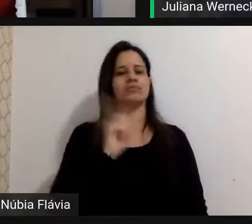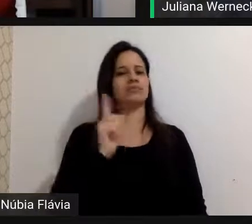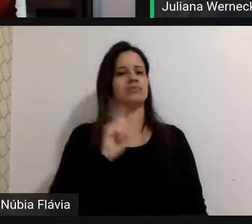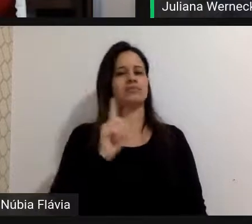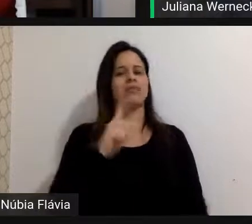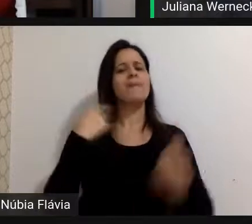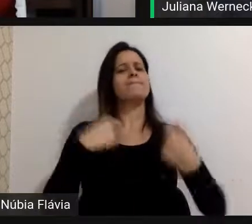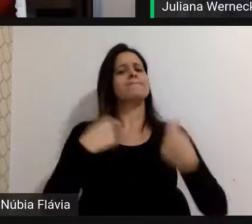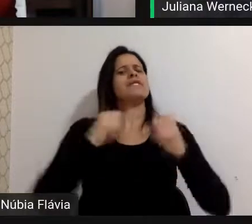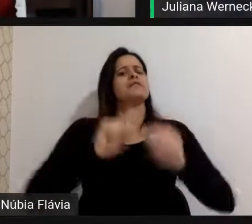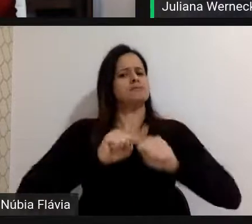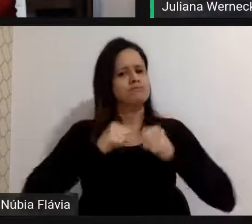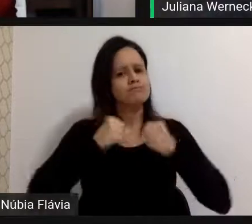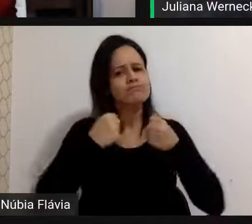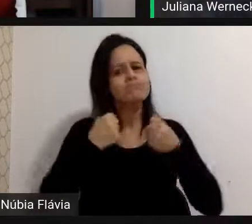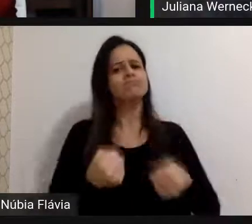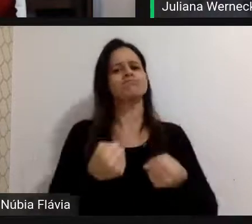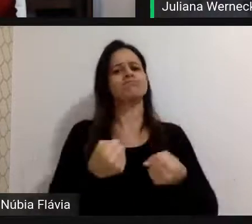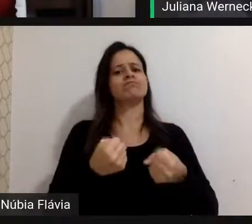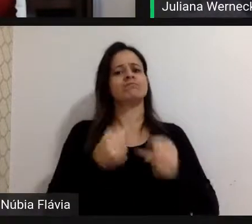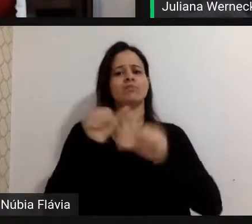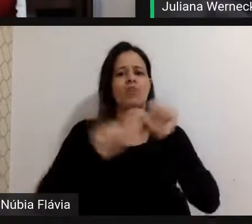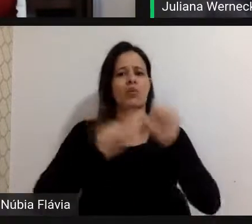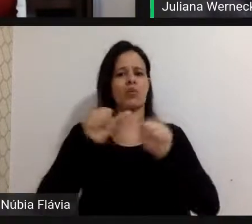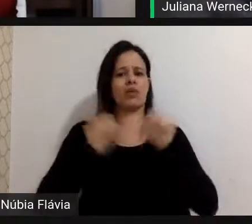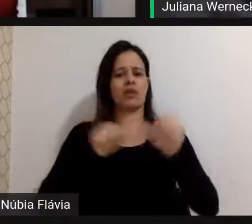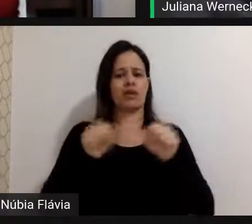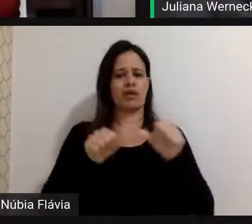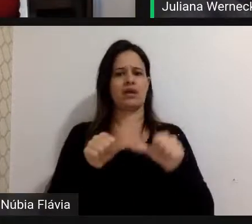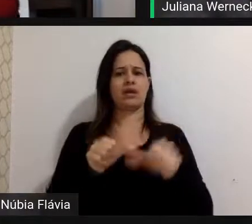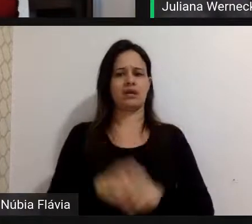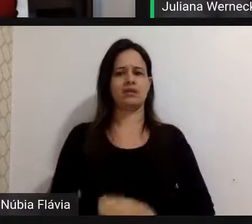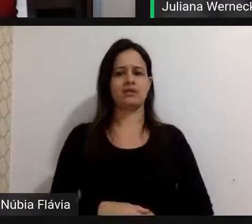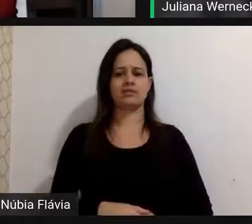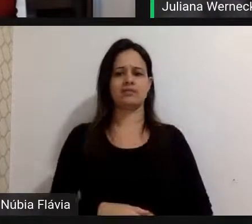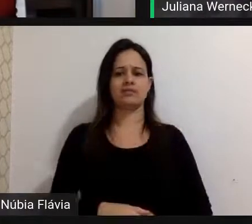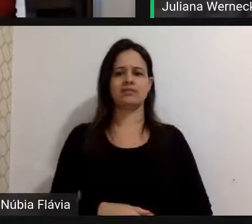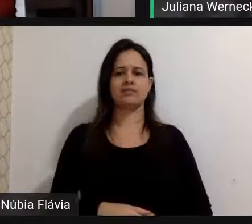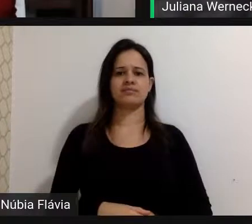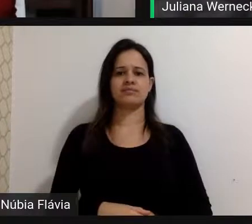e nos imobilizam. Né? A Corina está fazendo... Onde eu tô,